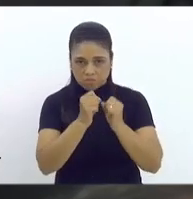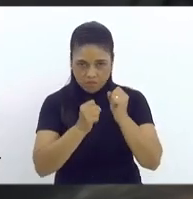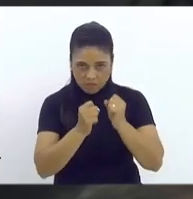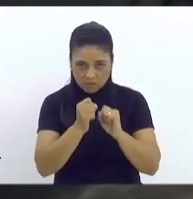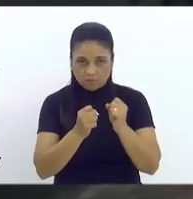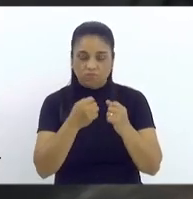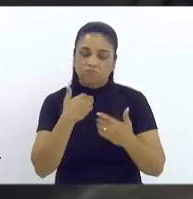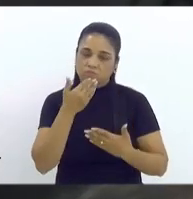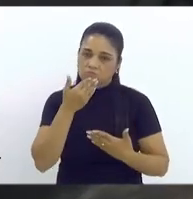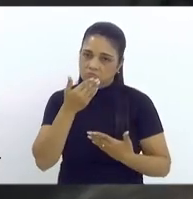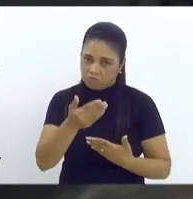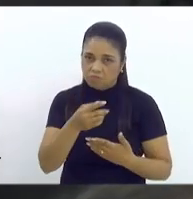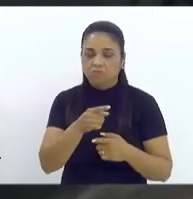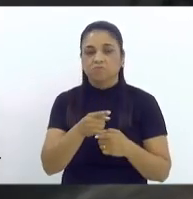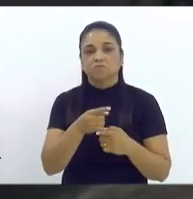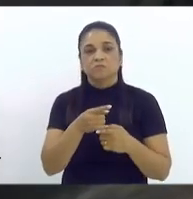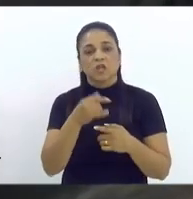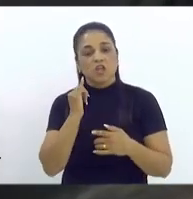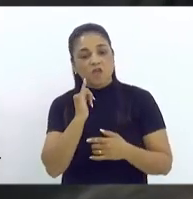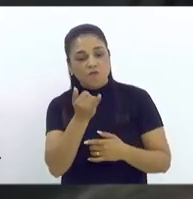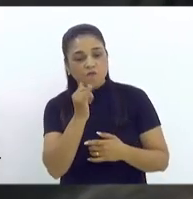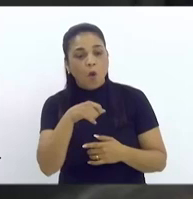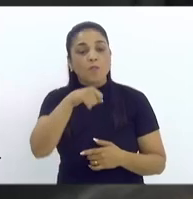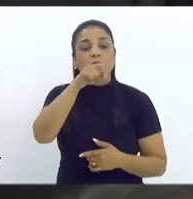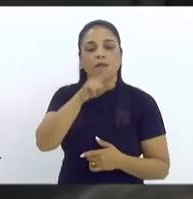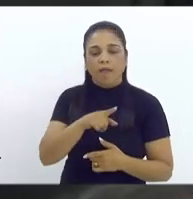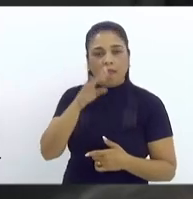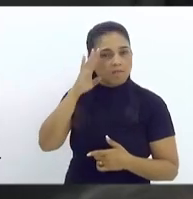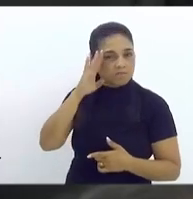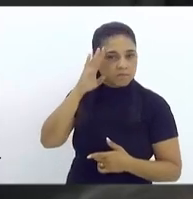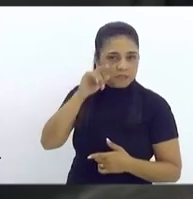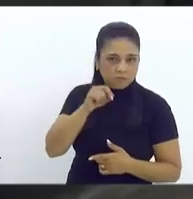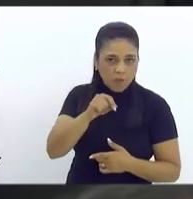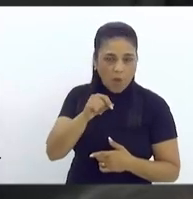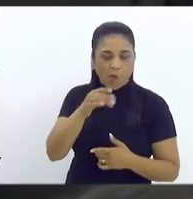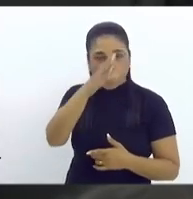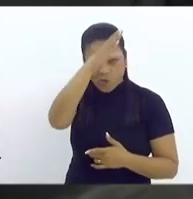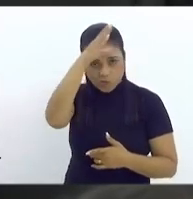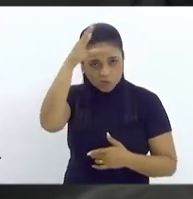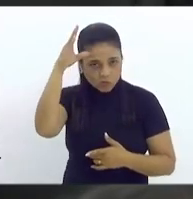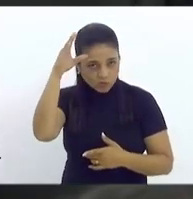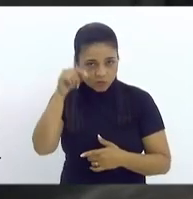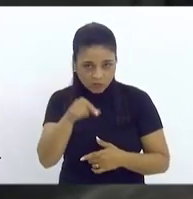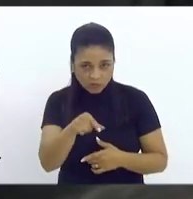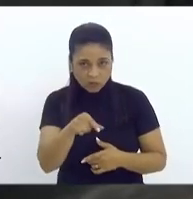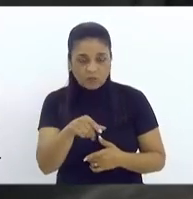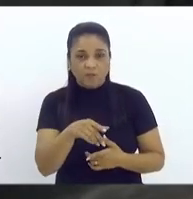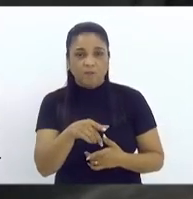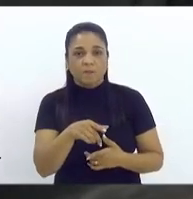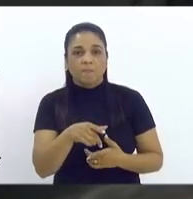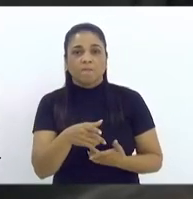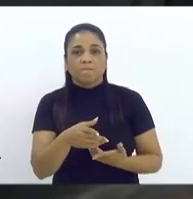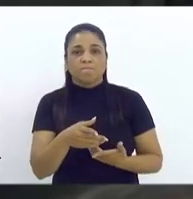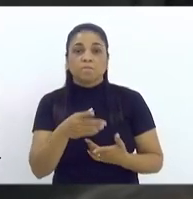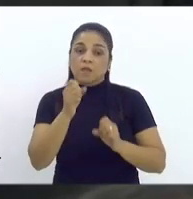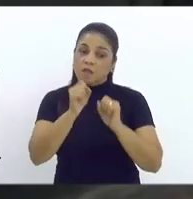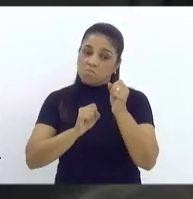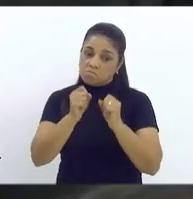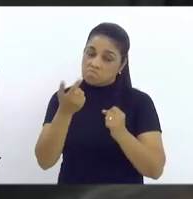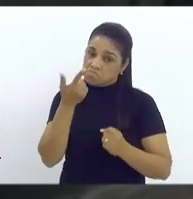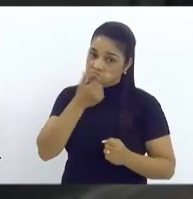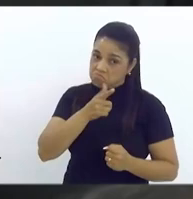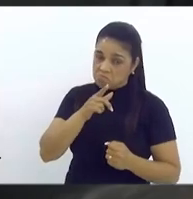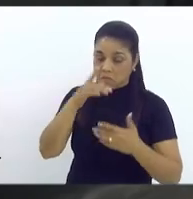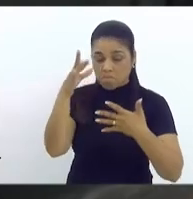Excelência para que nos informe quem são os principais consumidores aí de... E aí eu não sei se a empresa vai conseguir dar